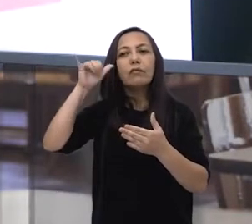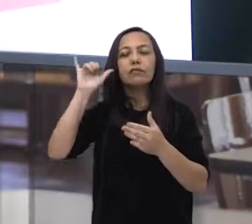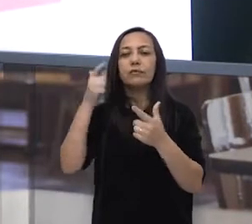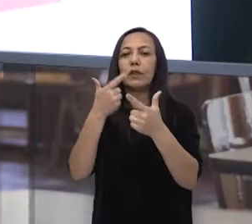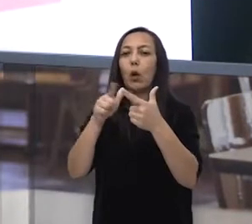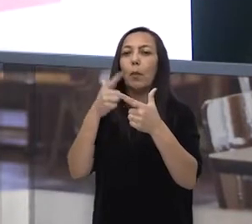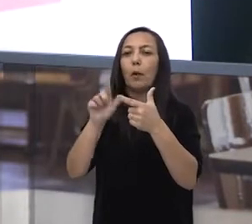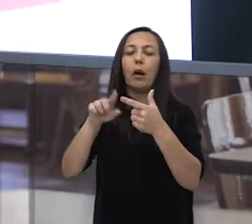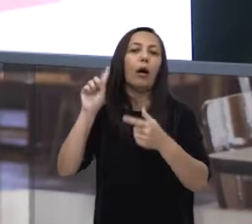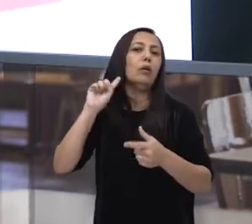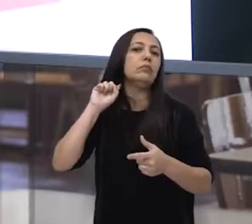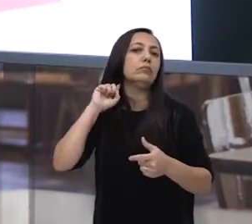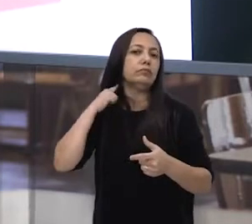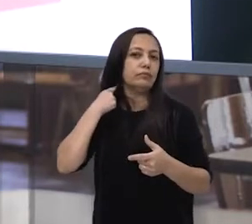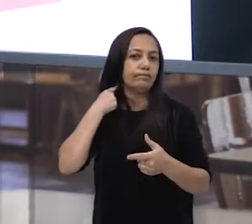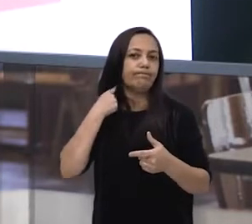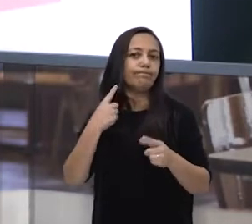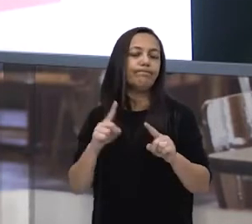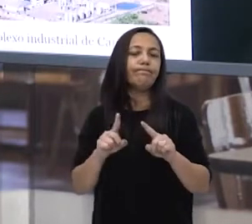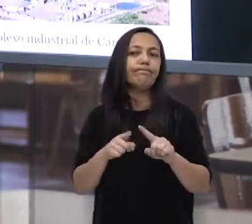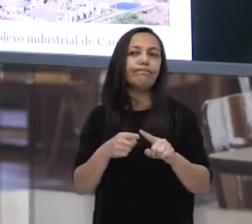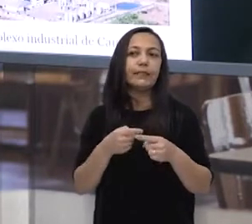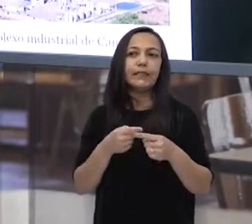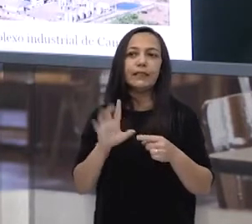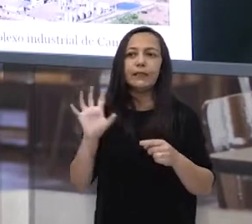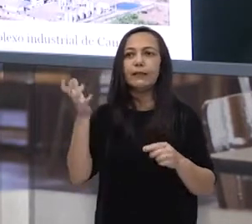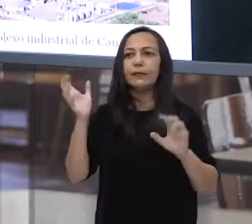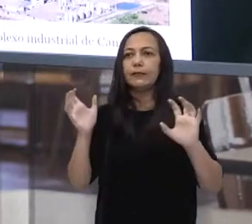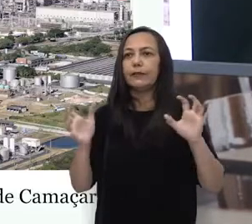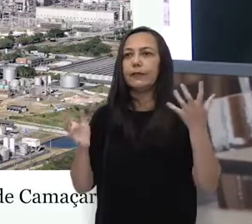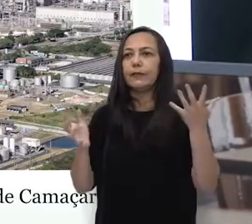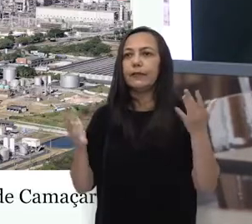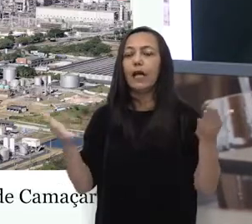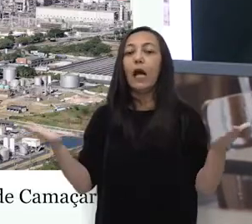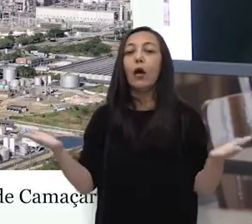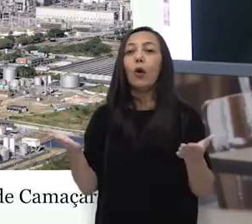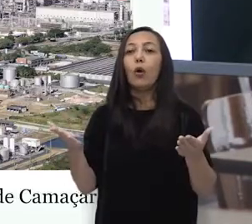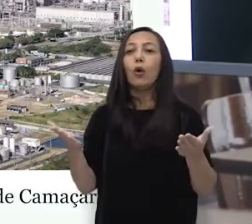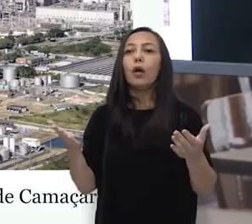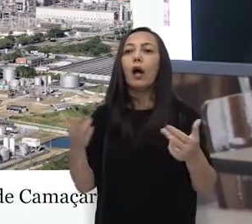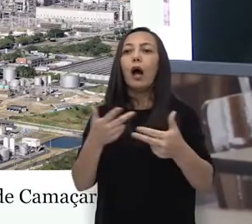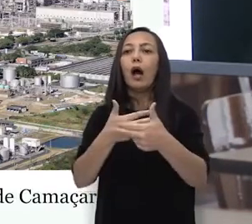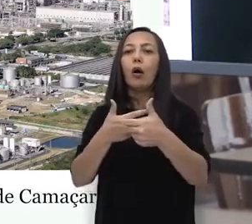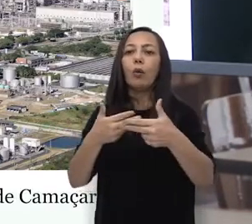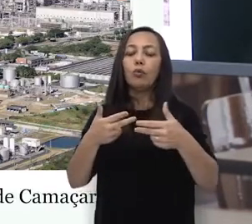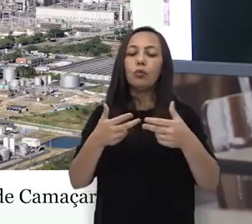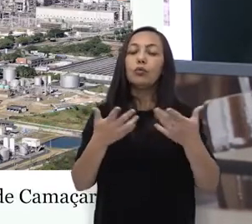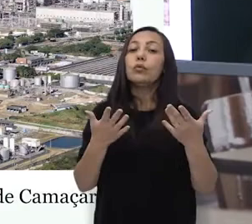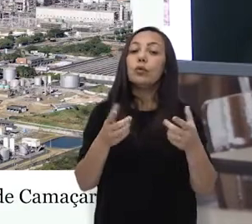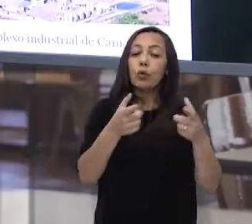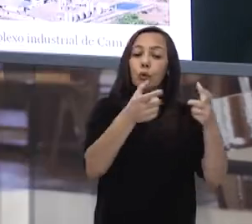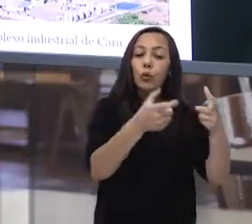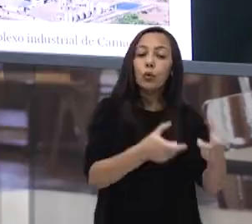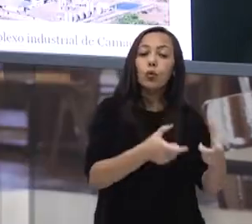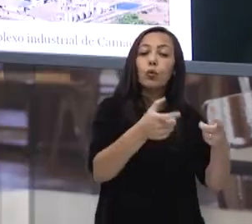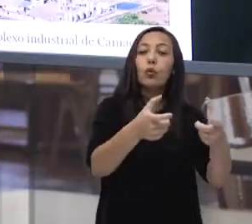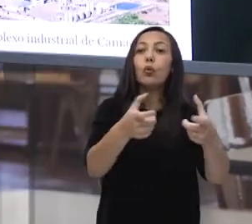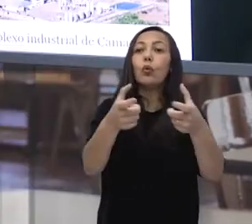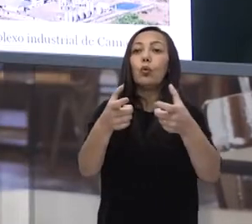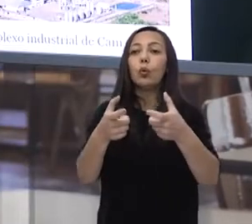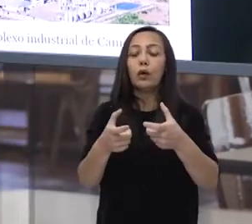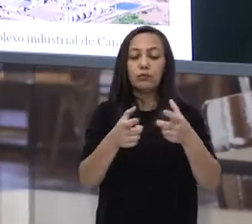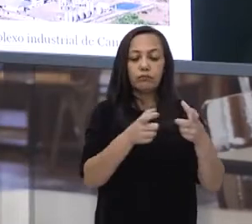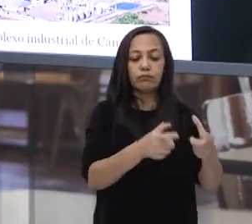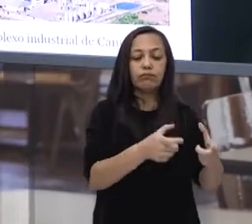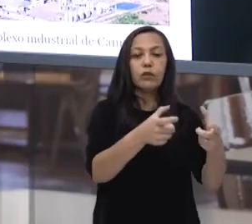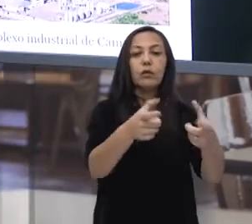mas infelizmente isso não acontece. E aqui alguns distritos industriais. O que são distritos? São